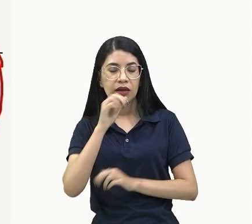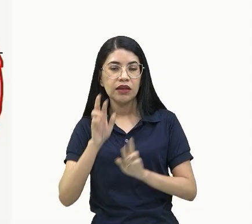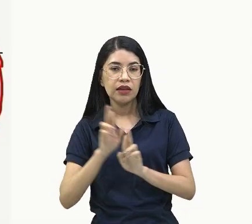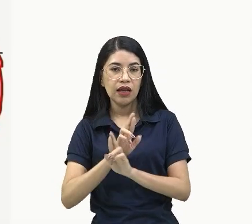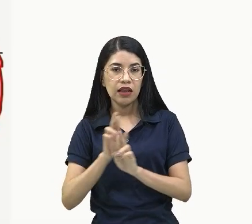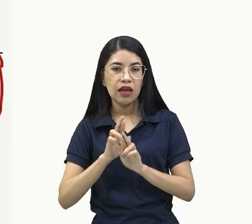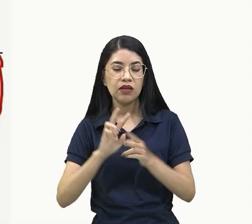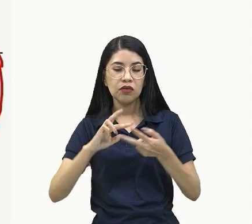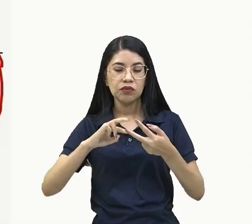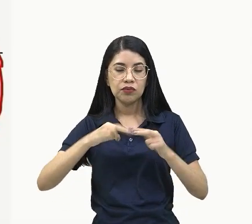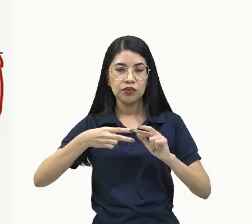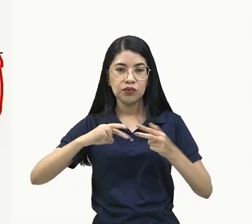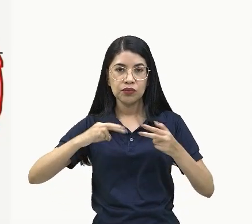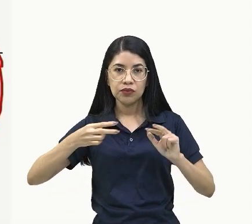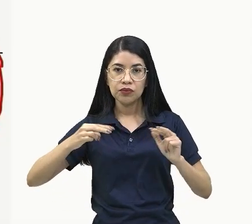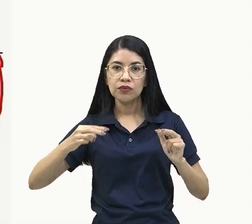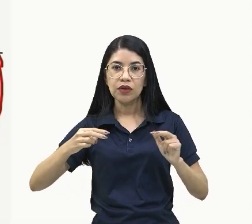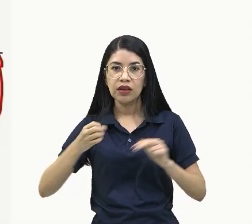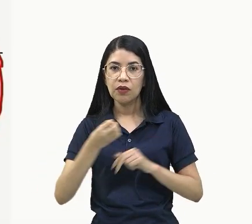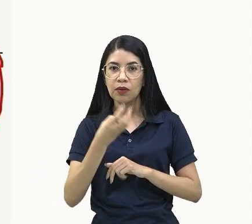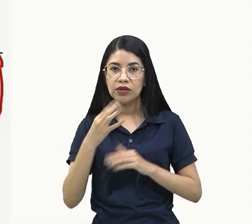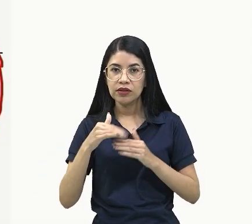maior aumento. Vejam só.